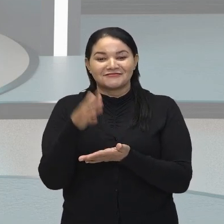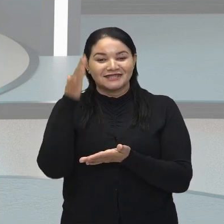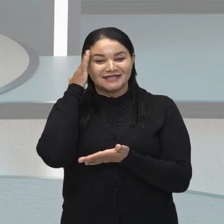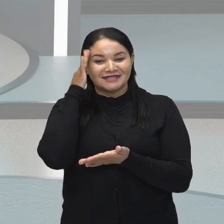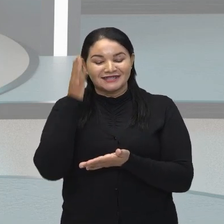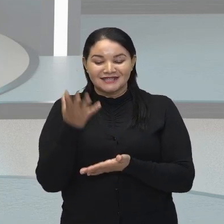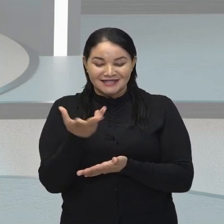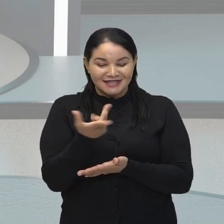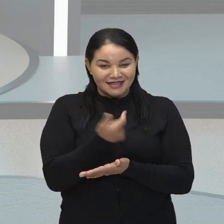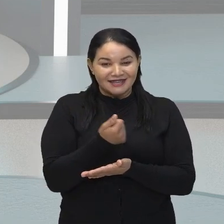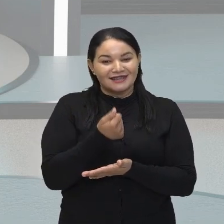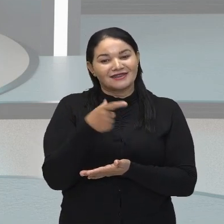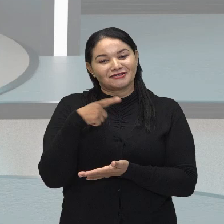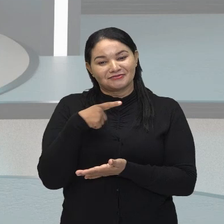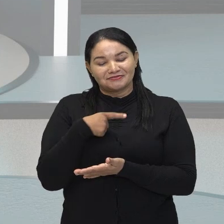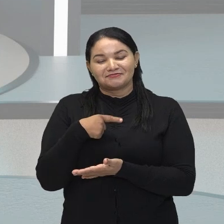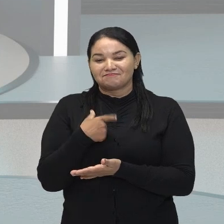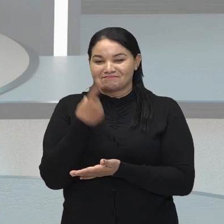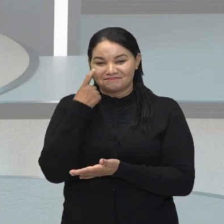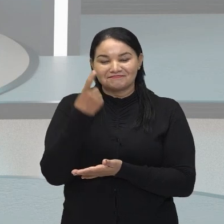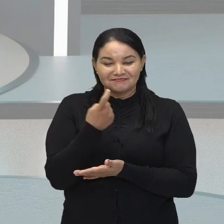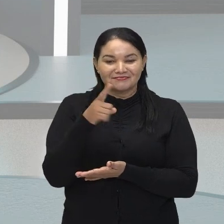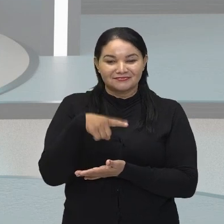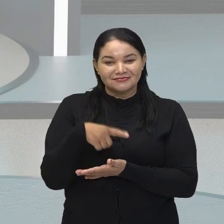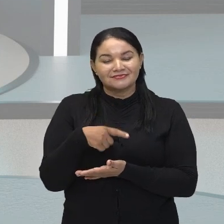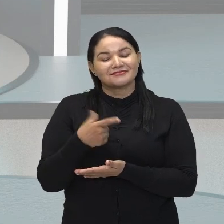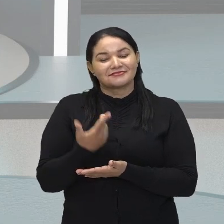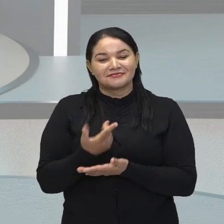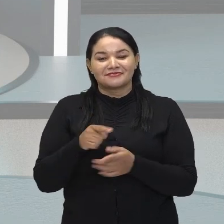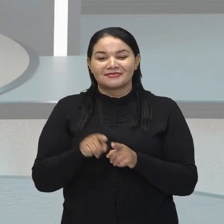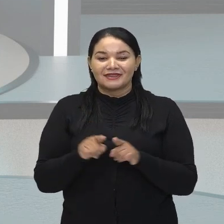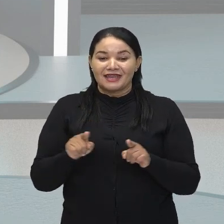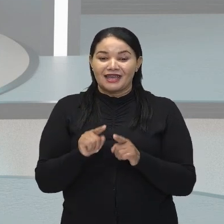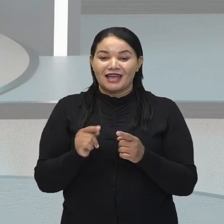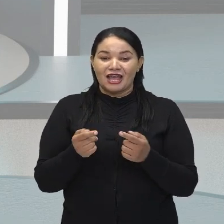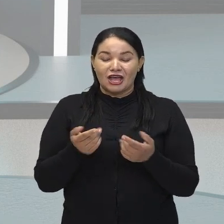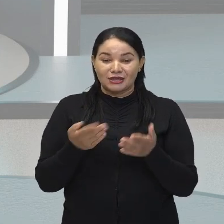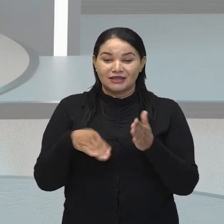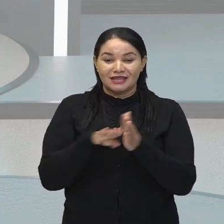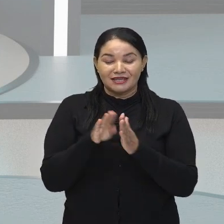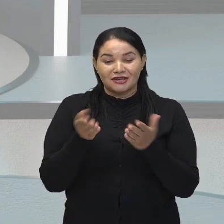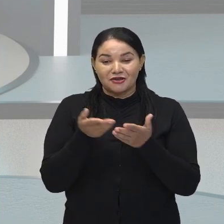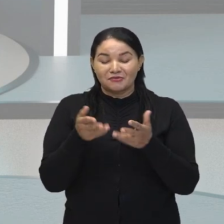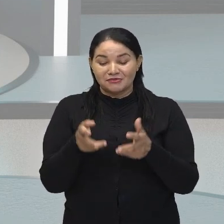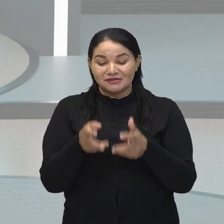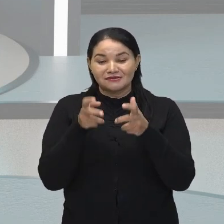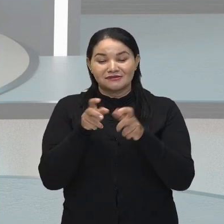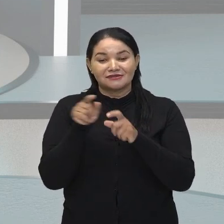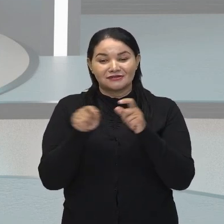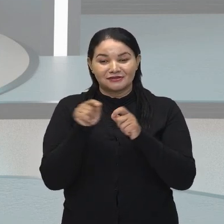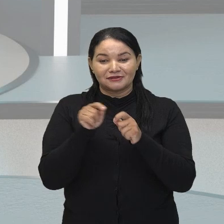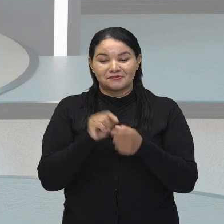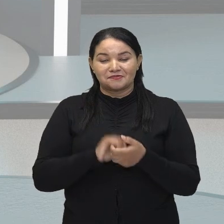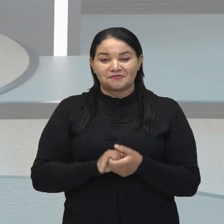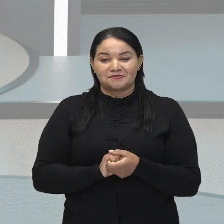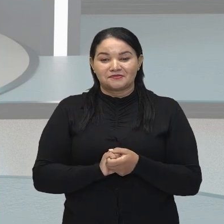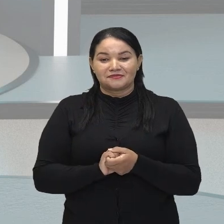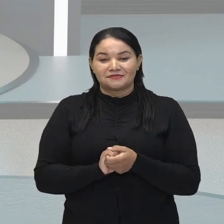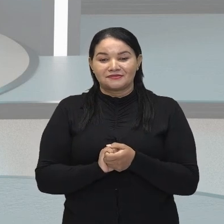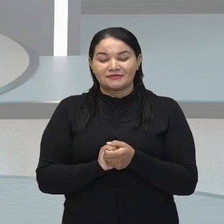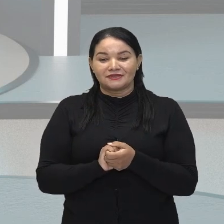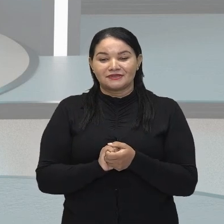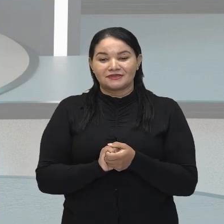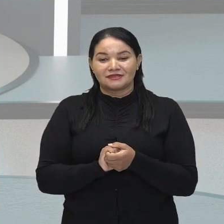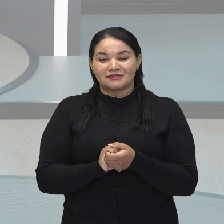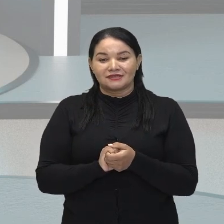Interessante, não? Pois é. Mas até aqui estamos percebendo que as